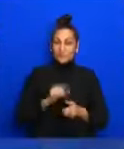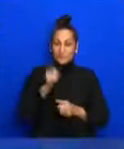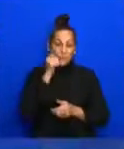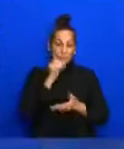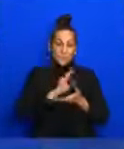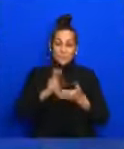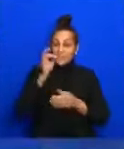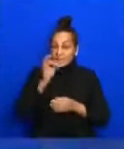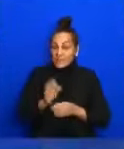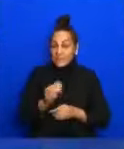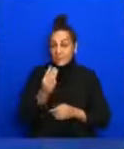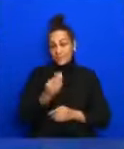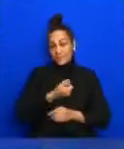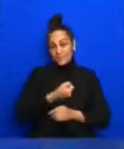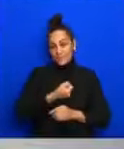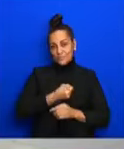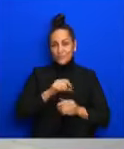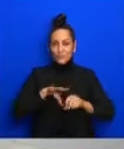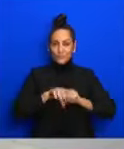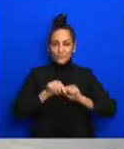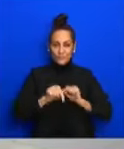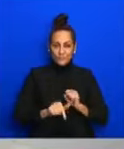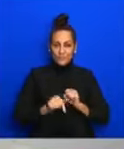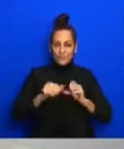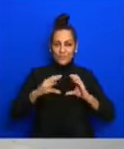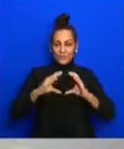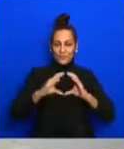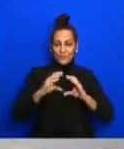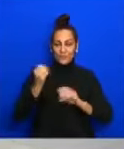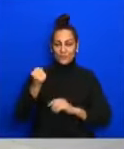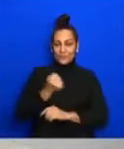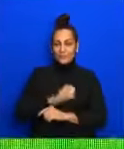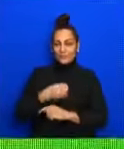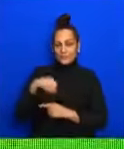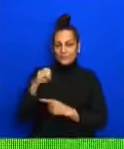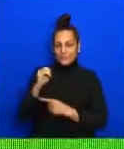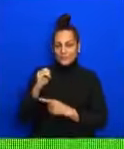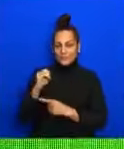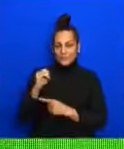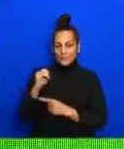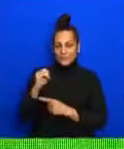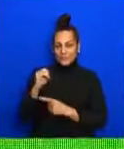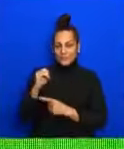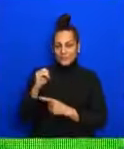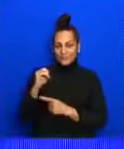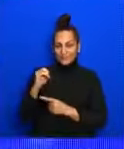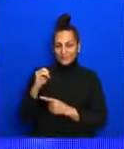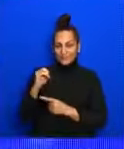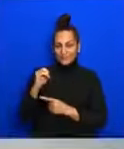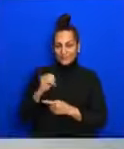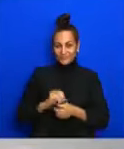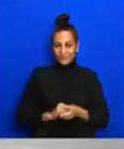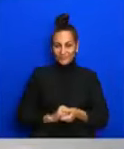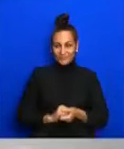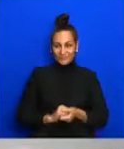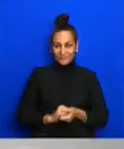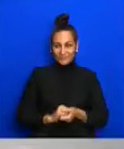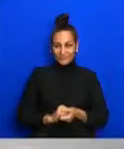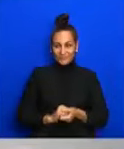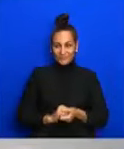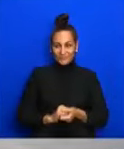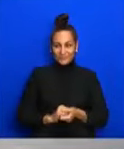Você ganha prêmio a partir de 3 acertos no Super 7. Bola branca, número 0.